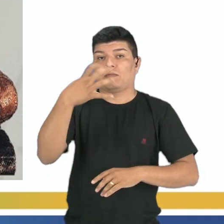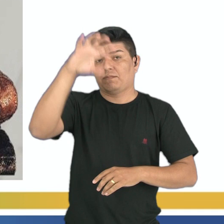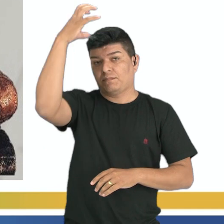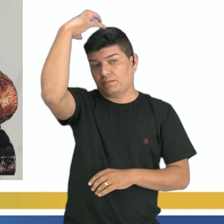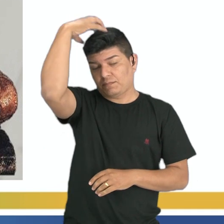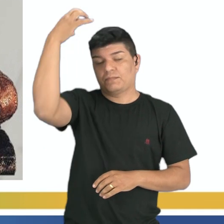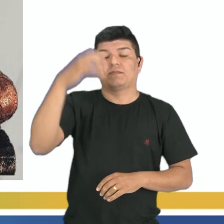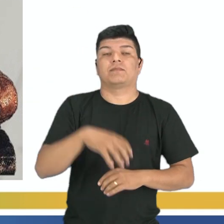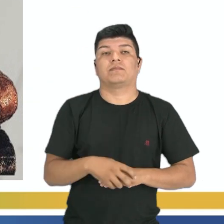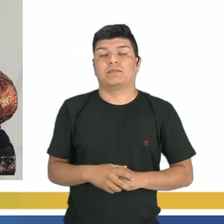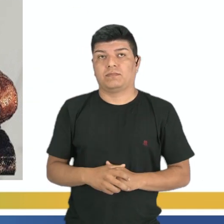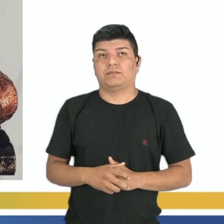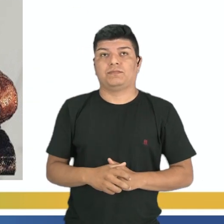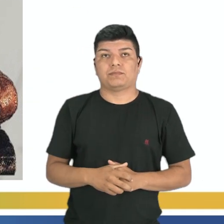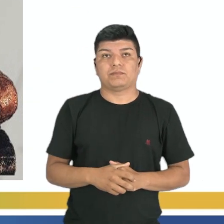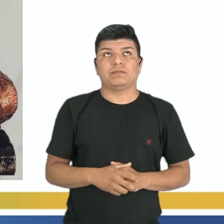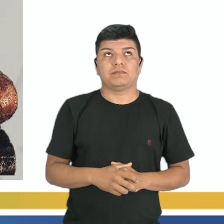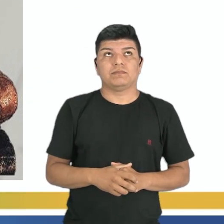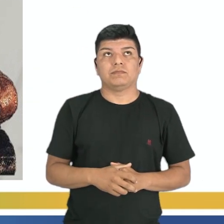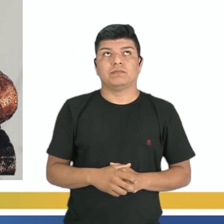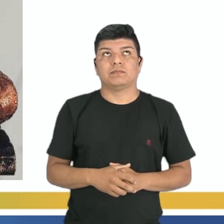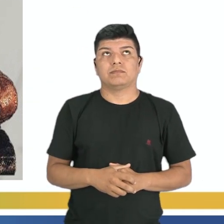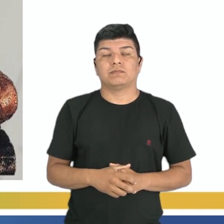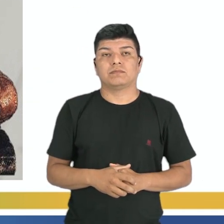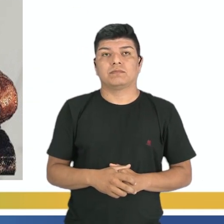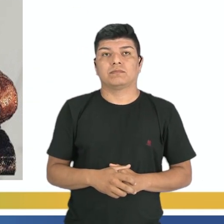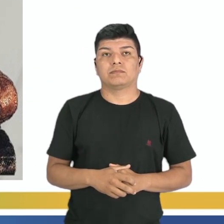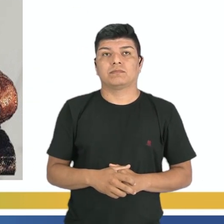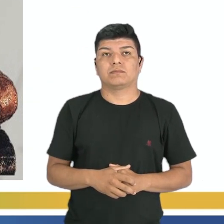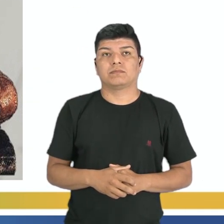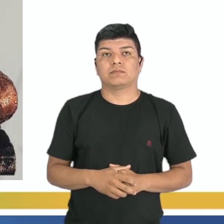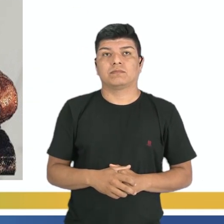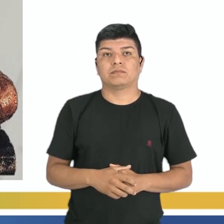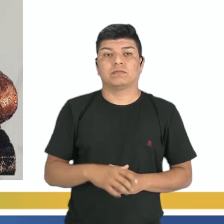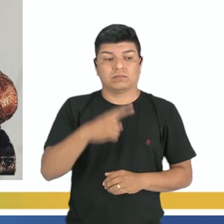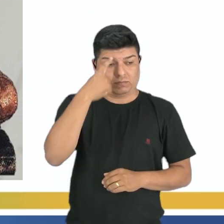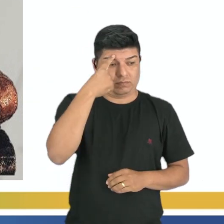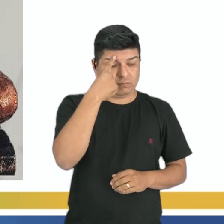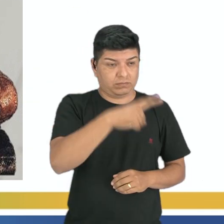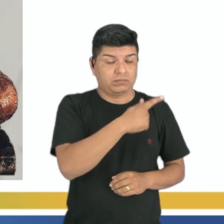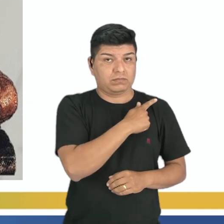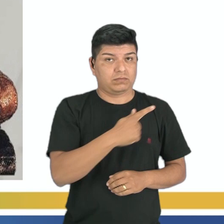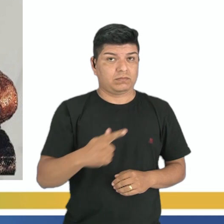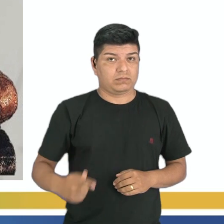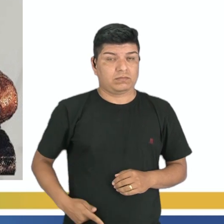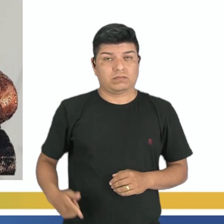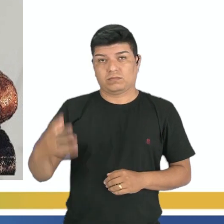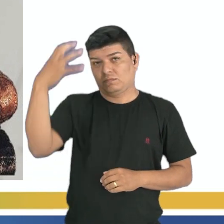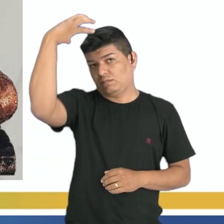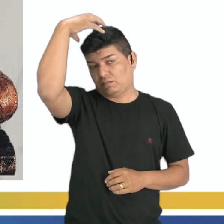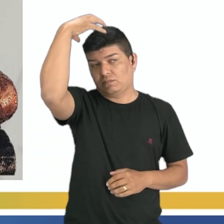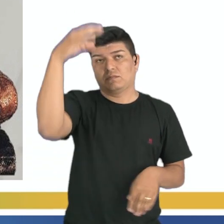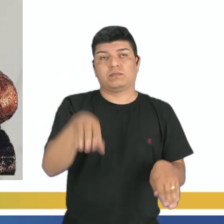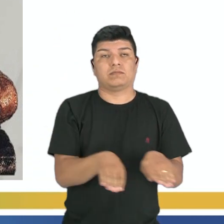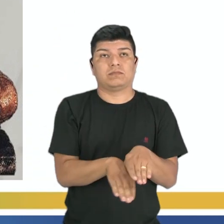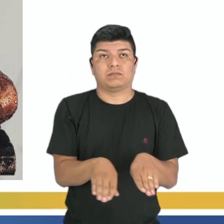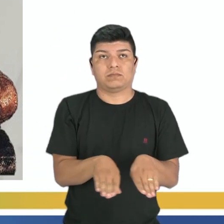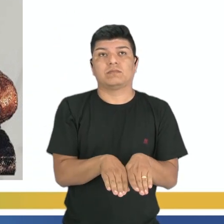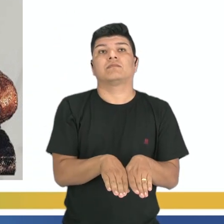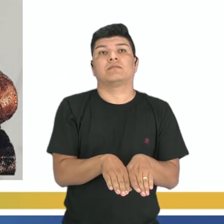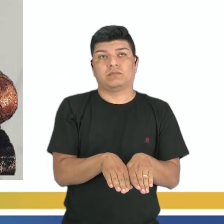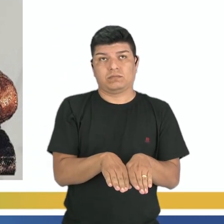tá? E eram comandados pelos governantes, pelos reis, né?